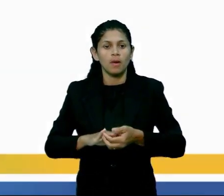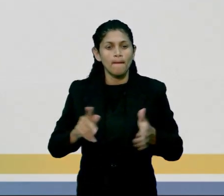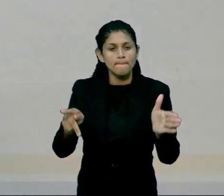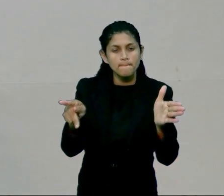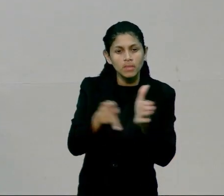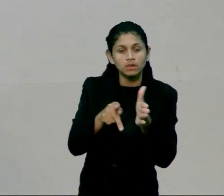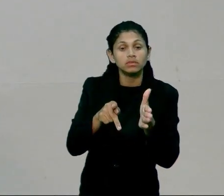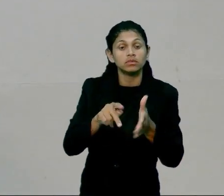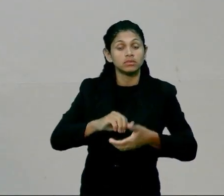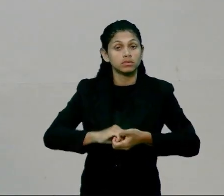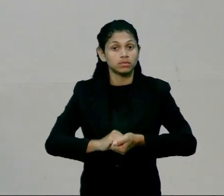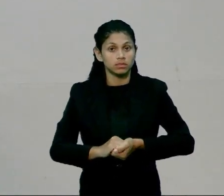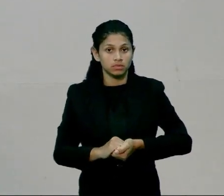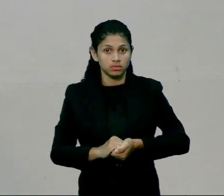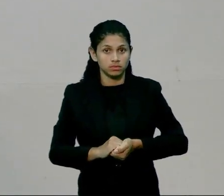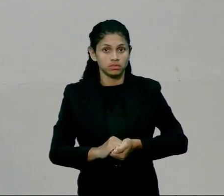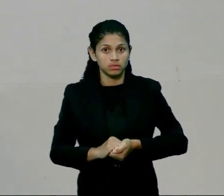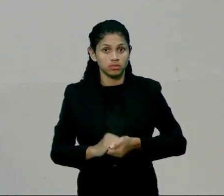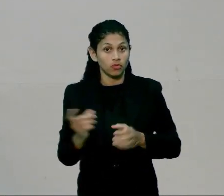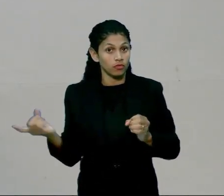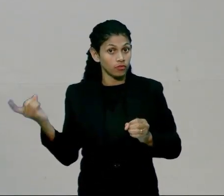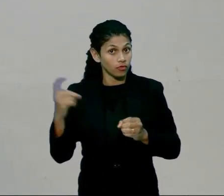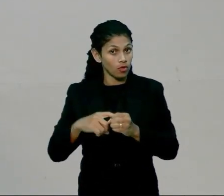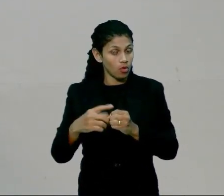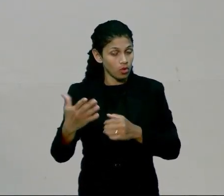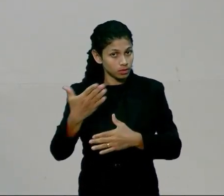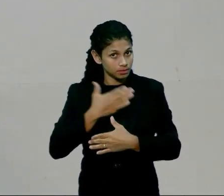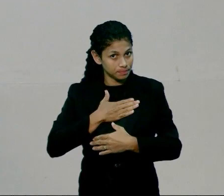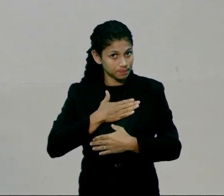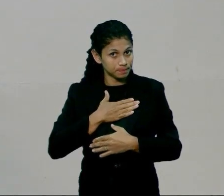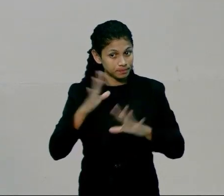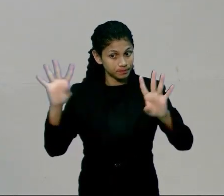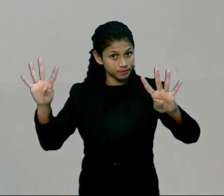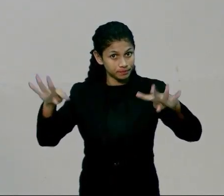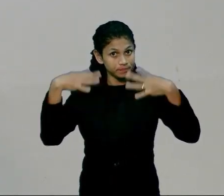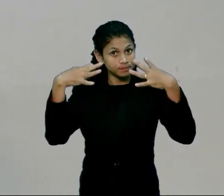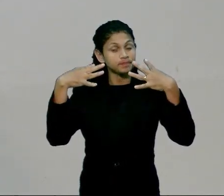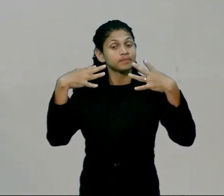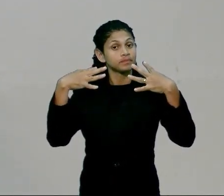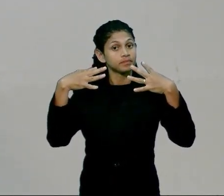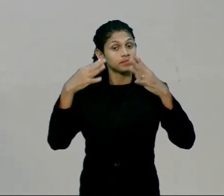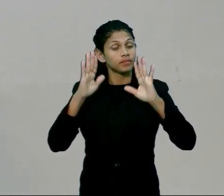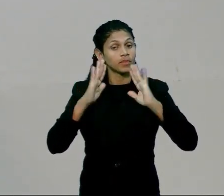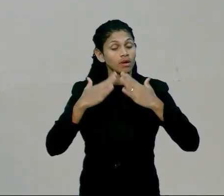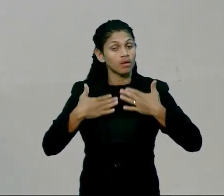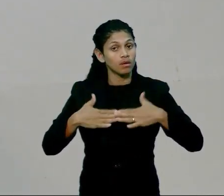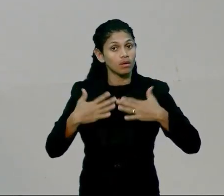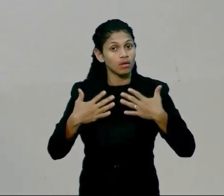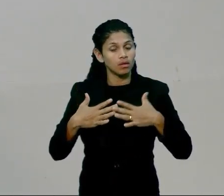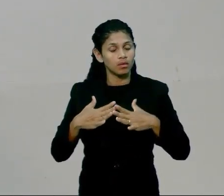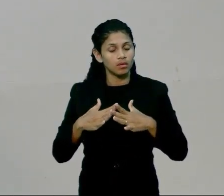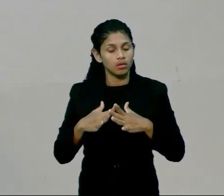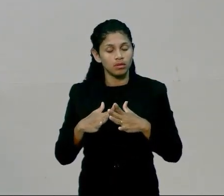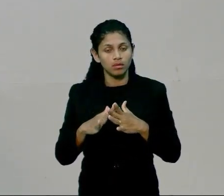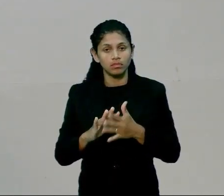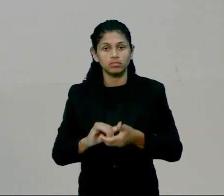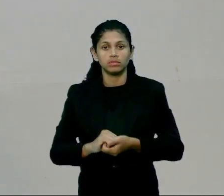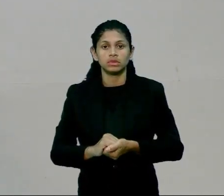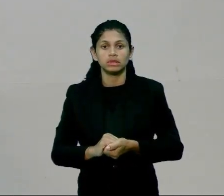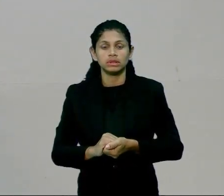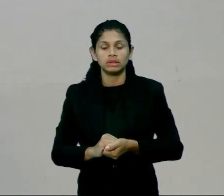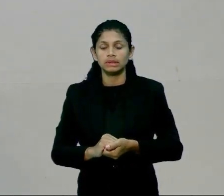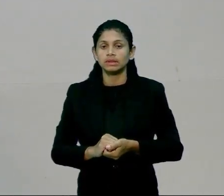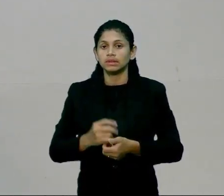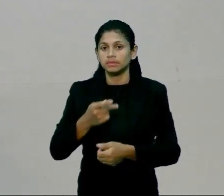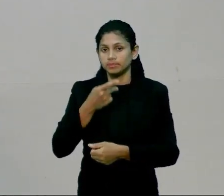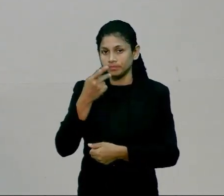Então, volta para mim. Vamos devagar. Respira. Não surta. A gente está falando de funcionamento do corpo e agora a